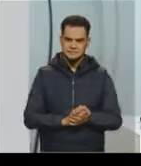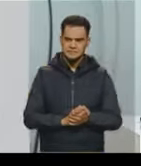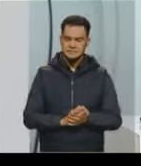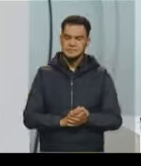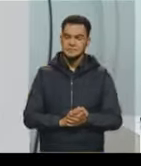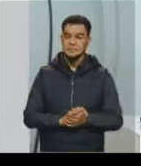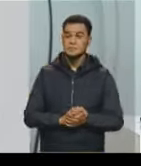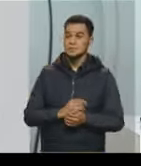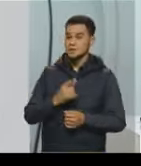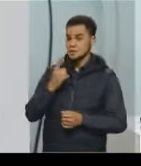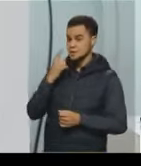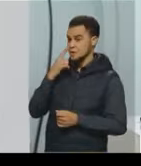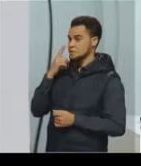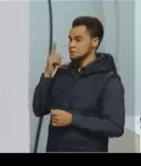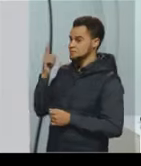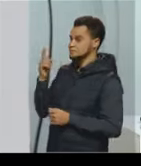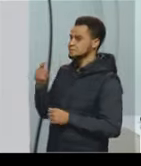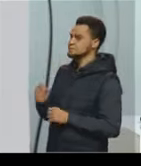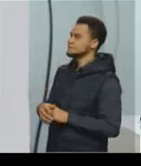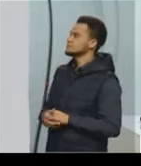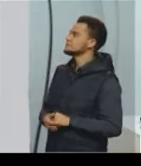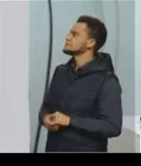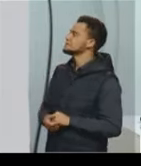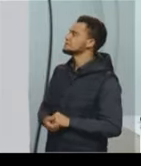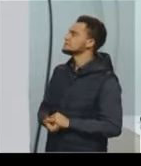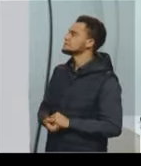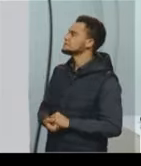CH2CH,